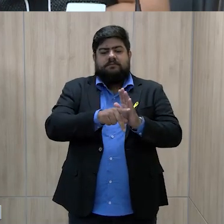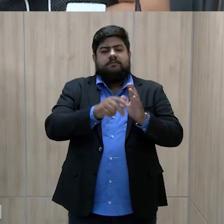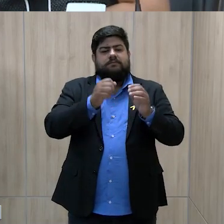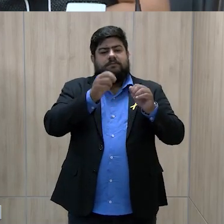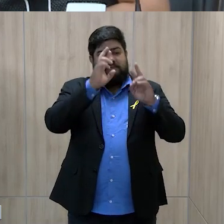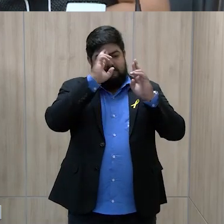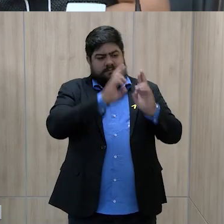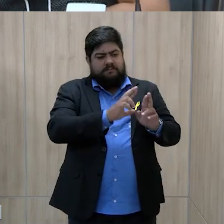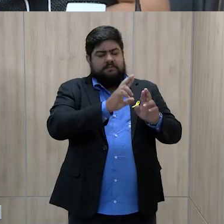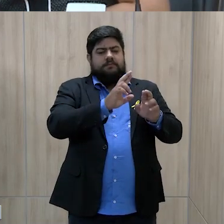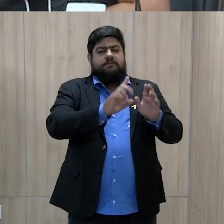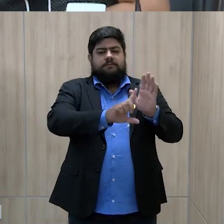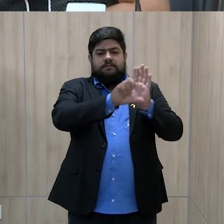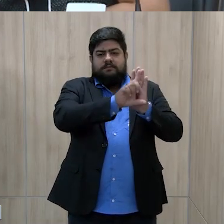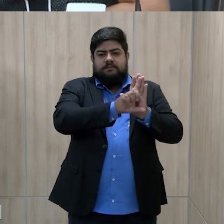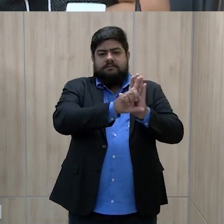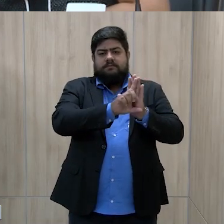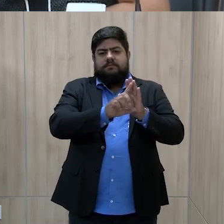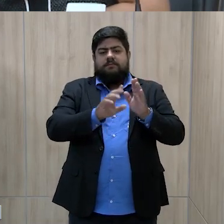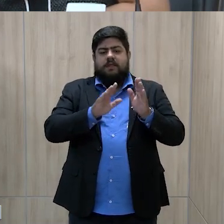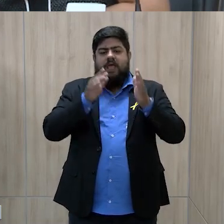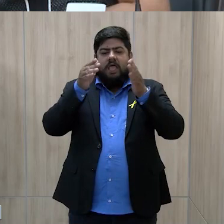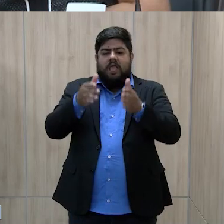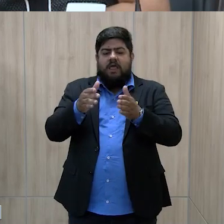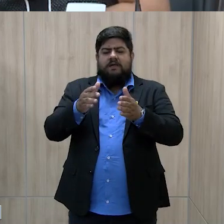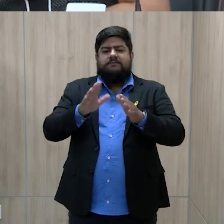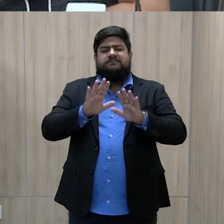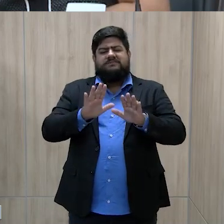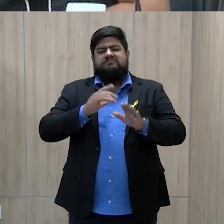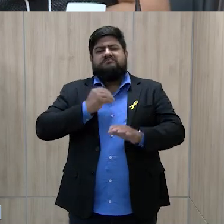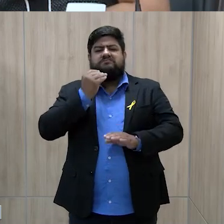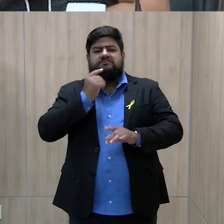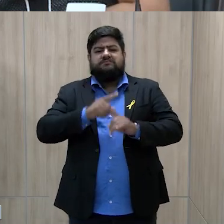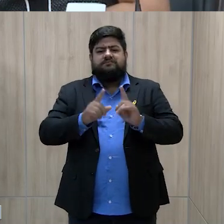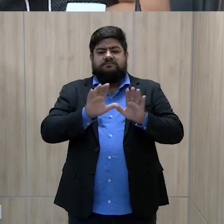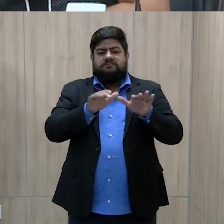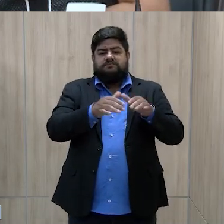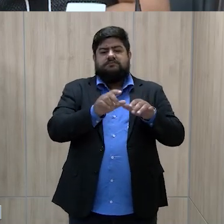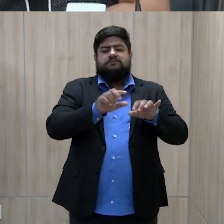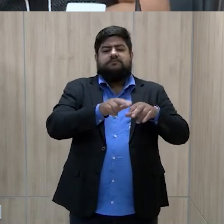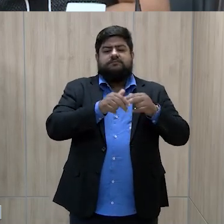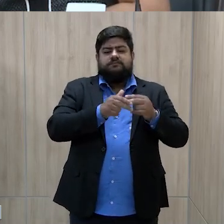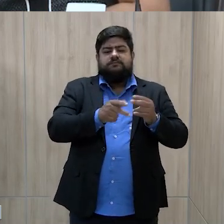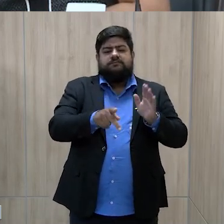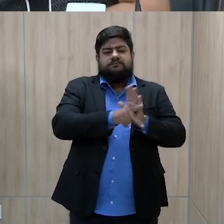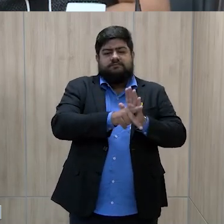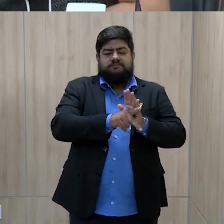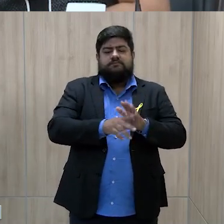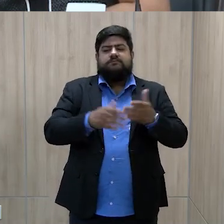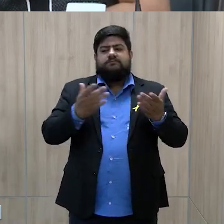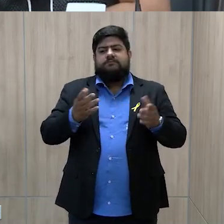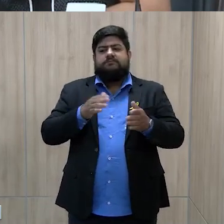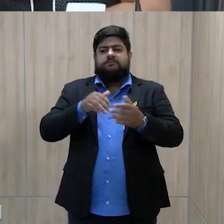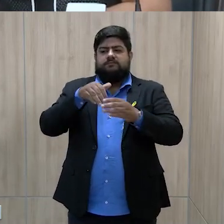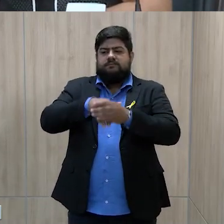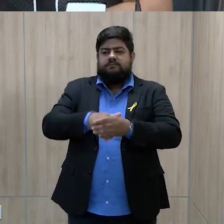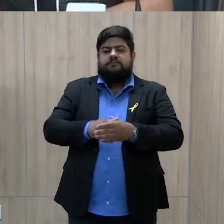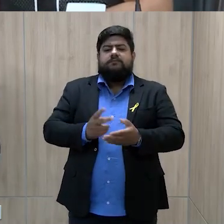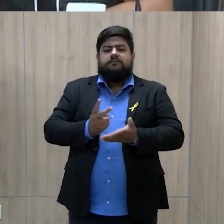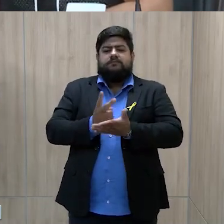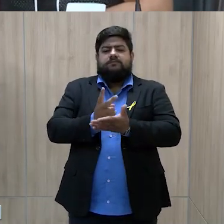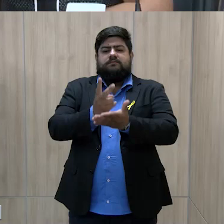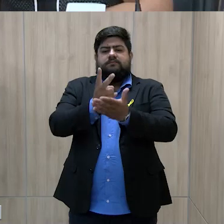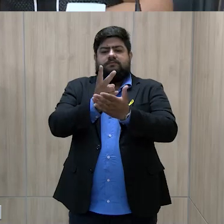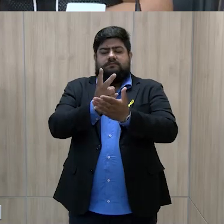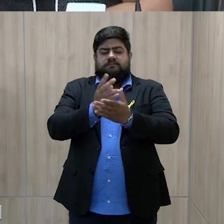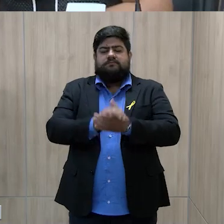mesmo pela questão da legalidade sem discutir o método mesmo tendo a oportunidade mas é uma comissão para isso portanto nosso voto é